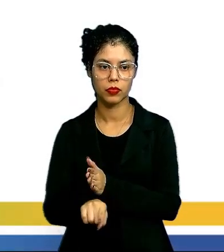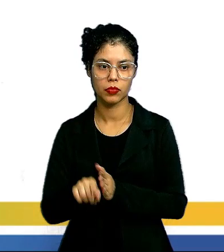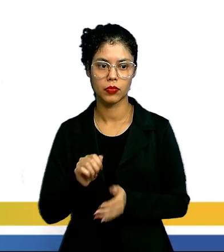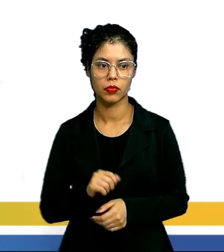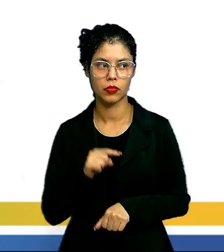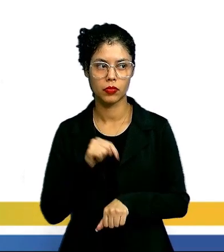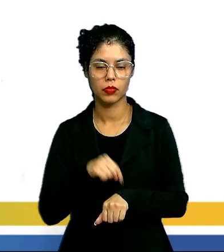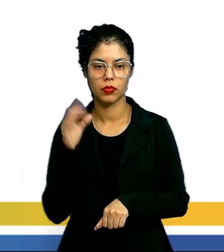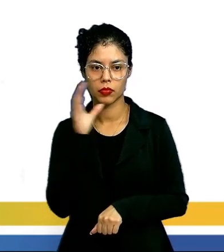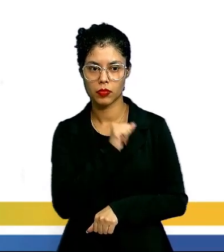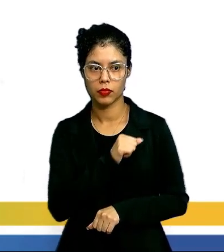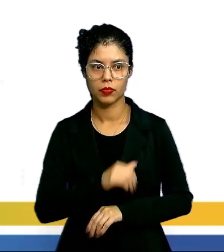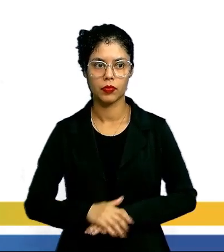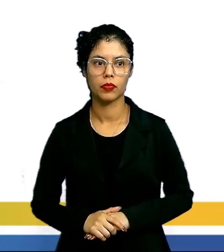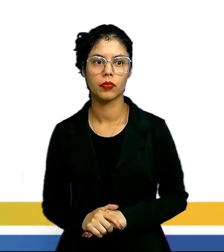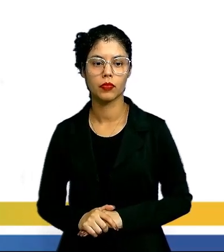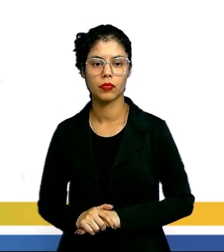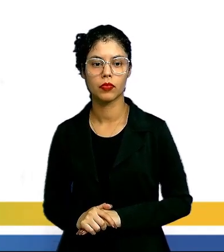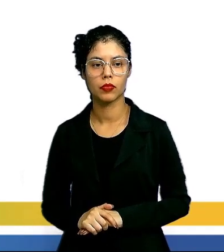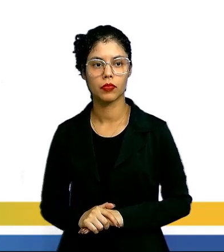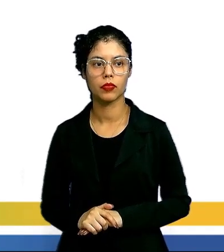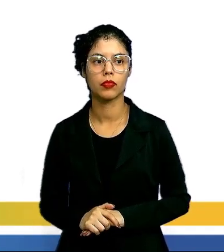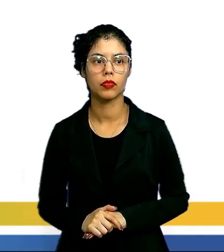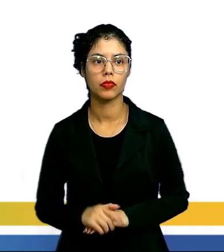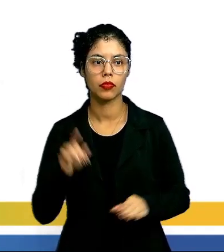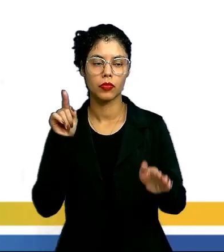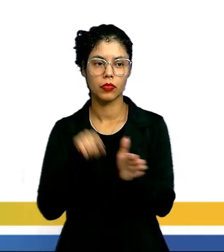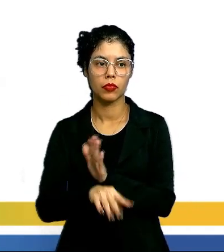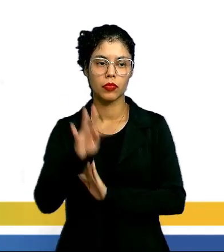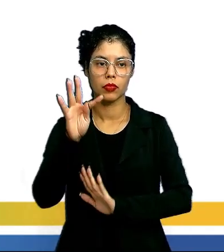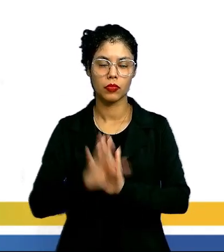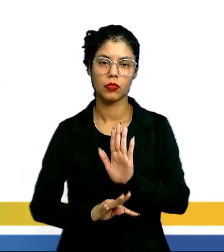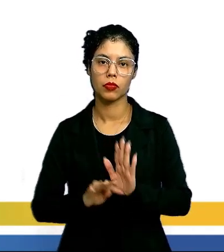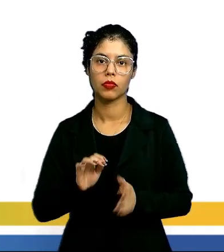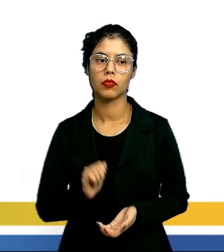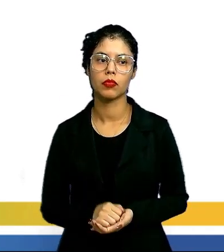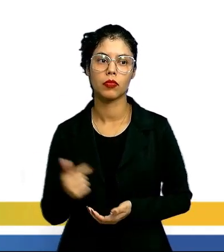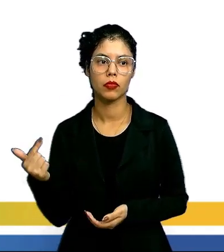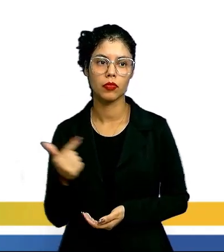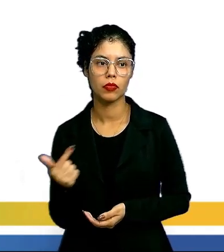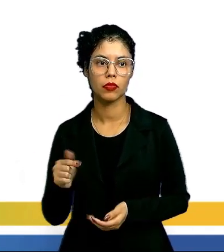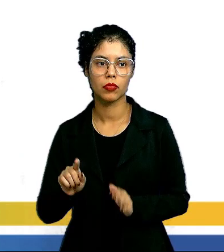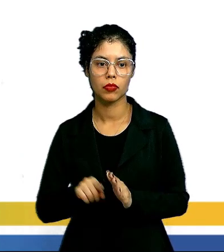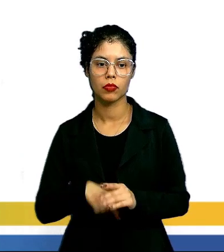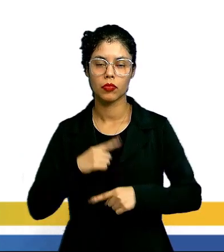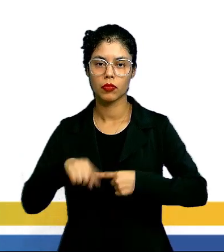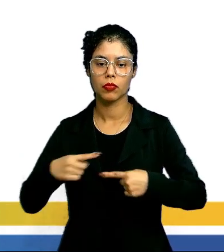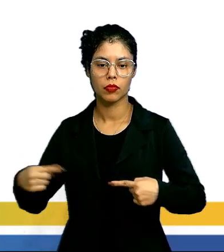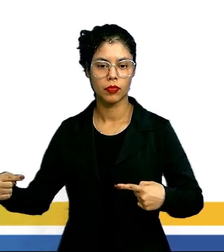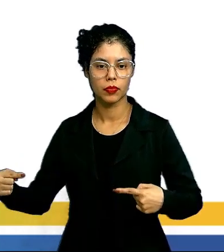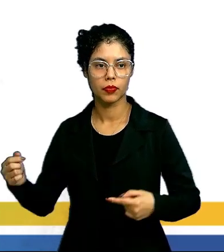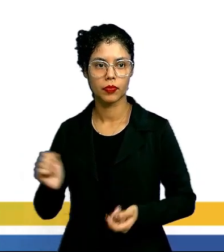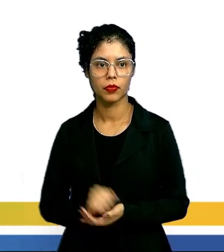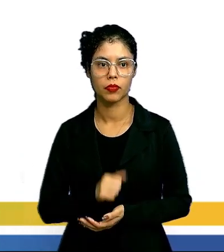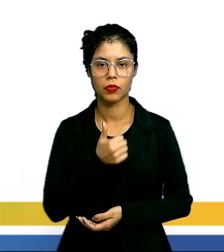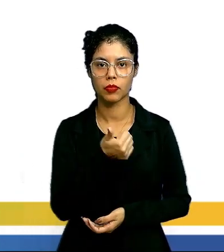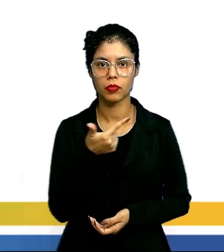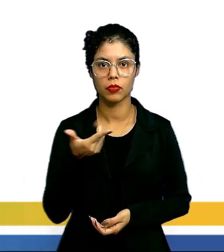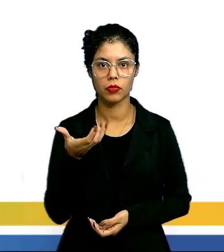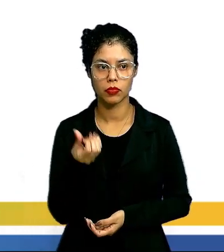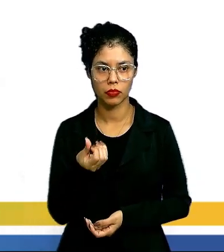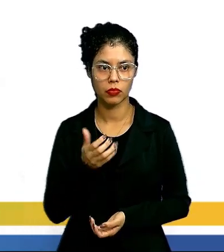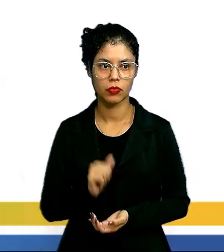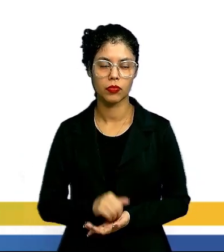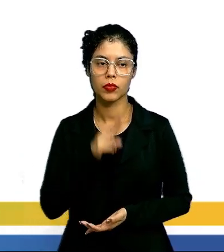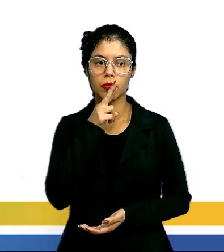nosso tempo é um pouco curto. A nossa segunda questão de hoje, ela está lá na página 126 do nosso